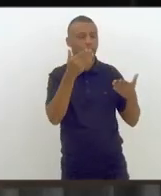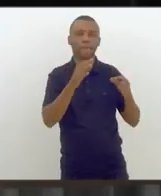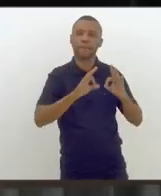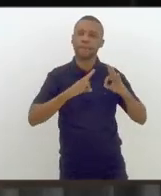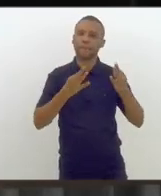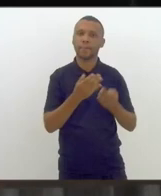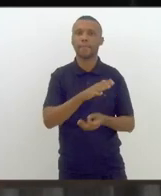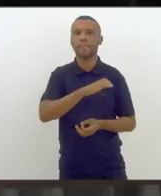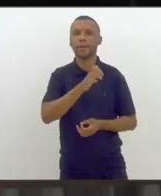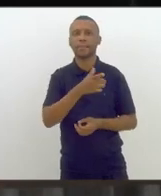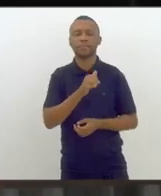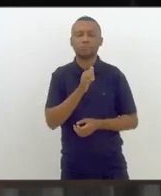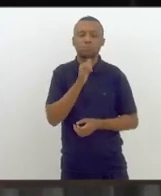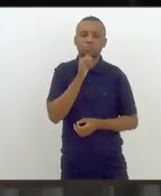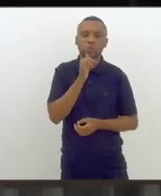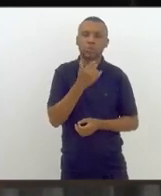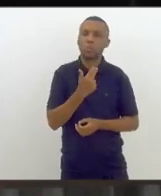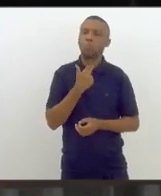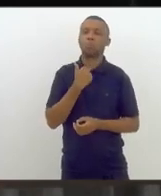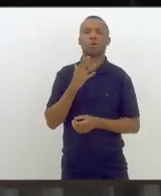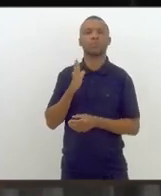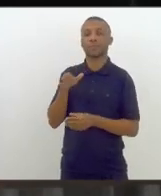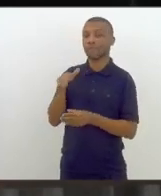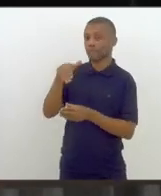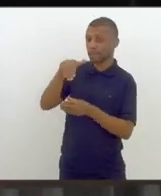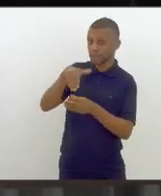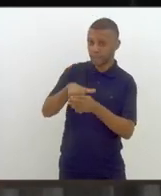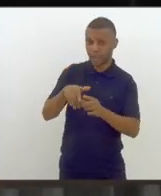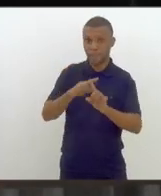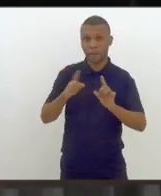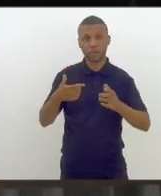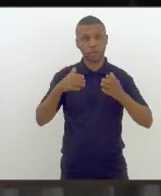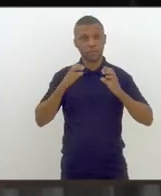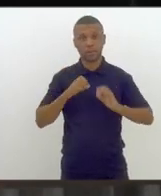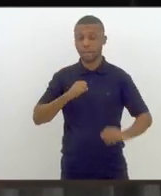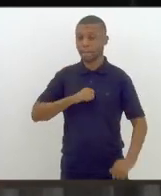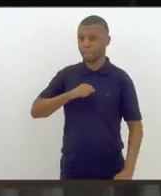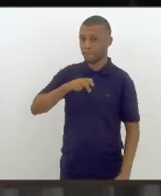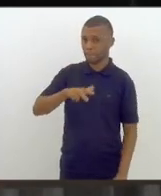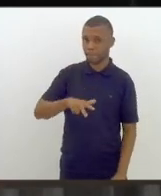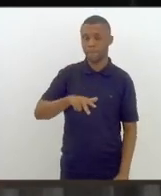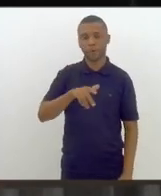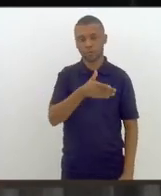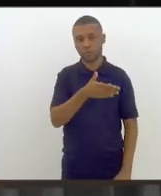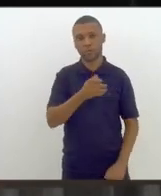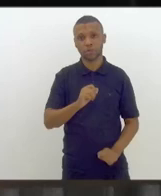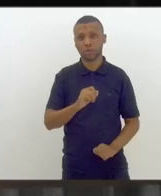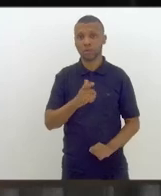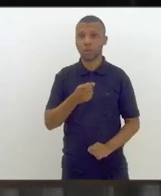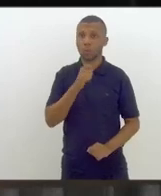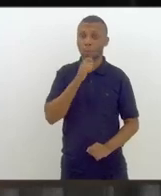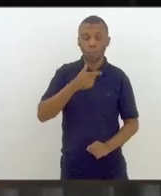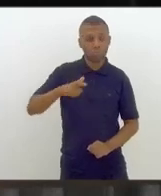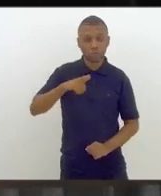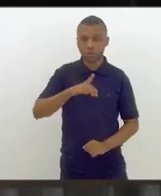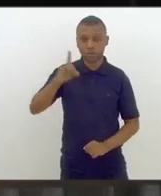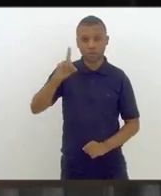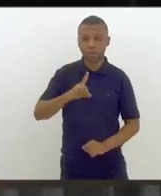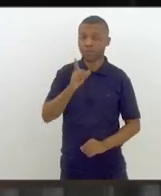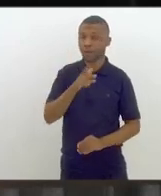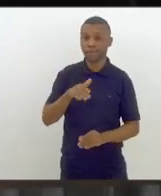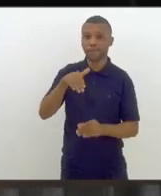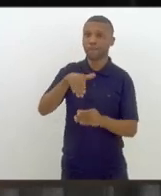uma tristeza de não poder ir votar, mas é uma cidadã portuguesa, então não tenho direito a voto.